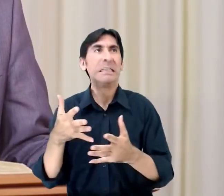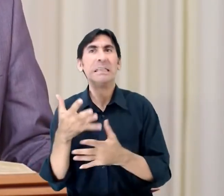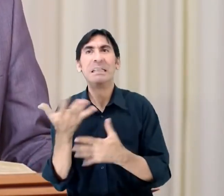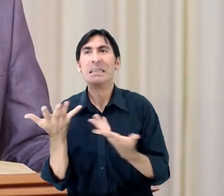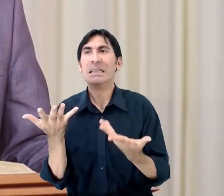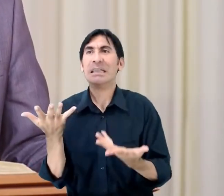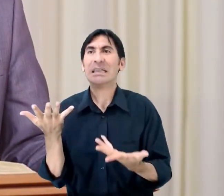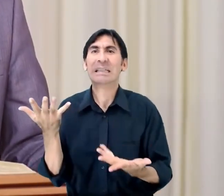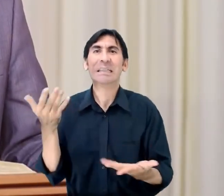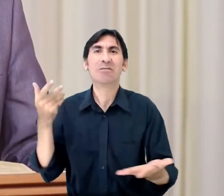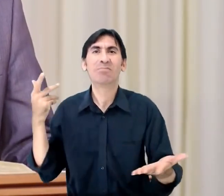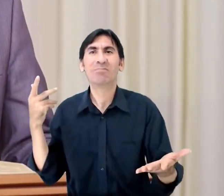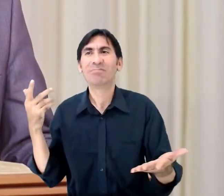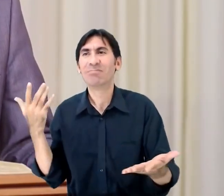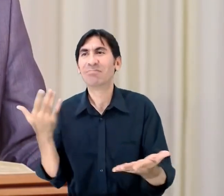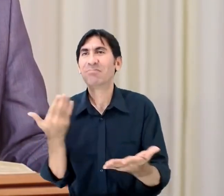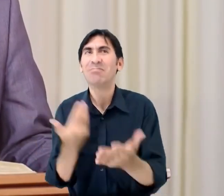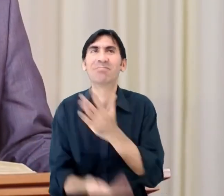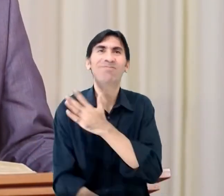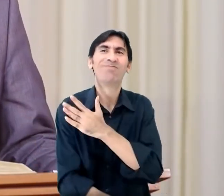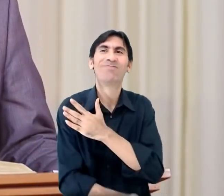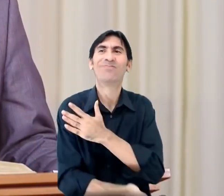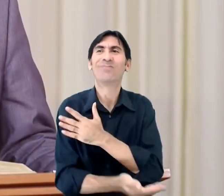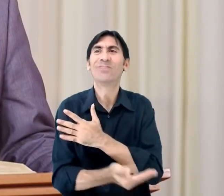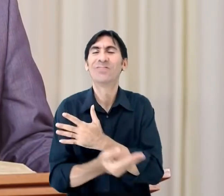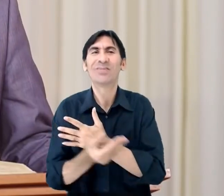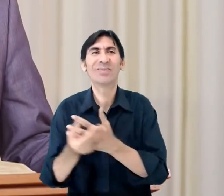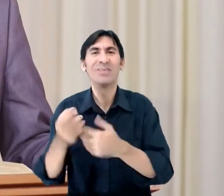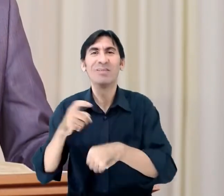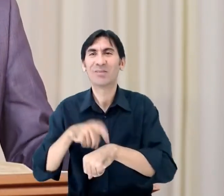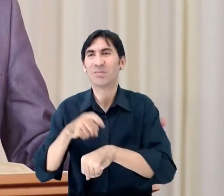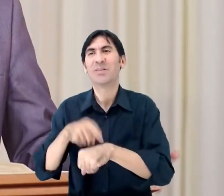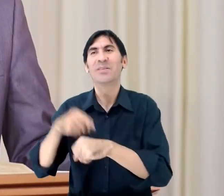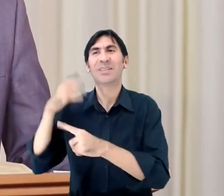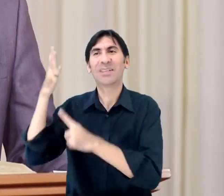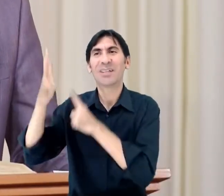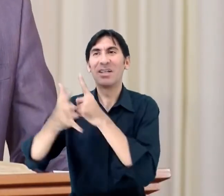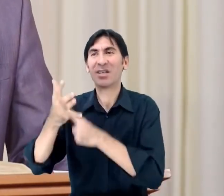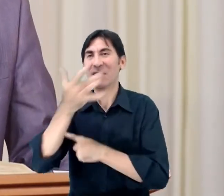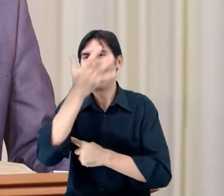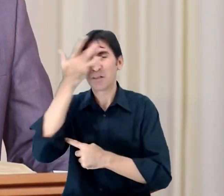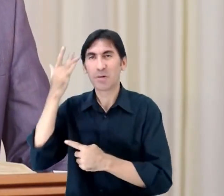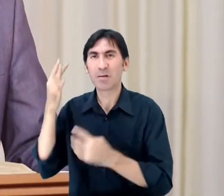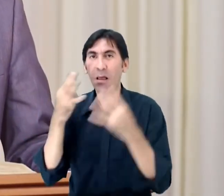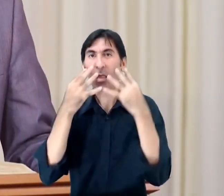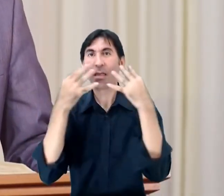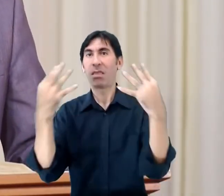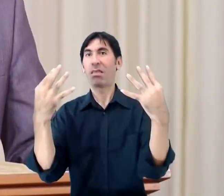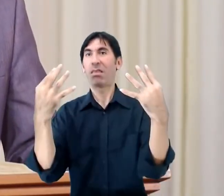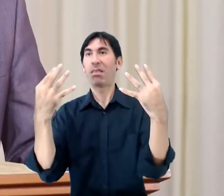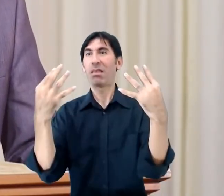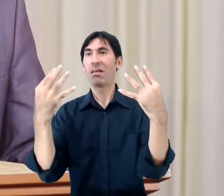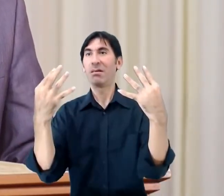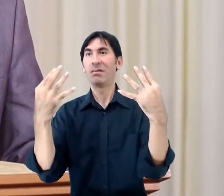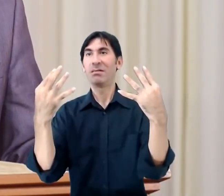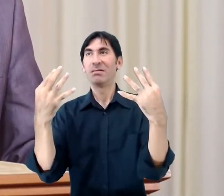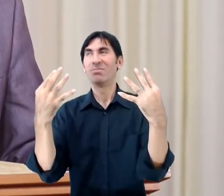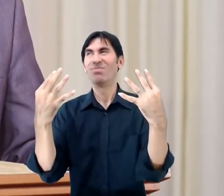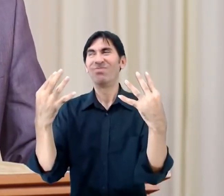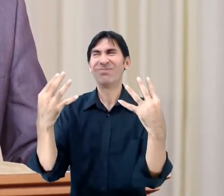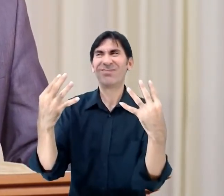decepcionado com aquele momento. As pessoas que o assistiam tiveram